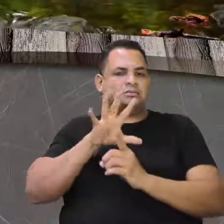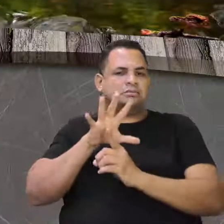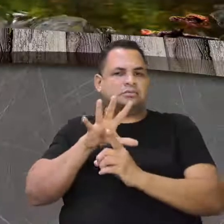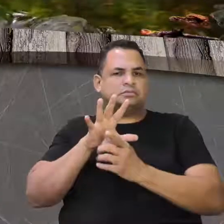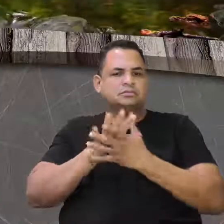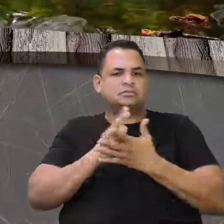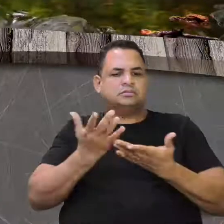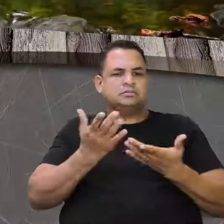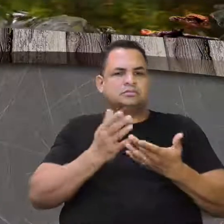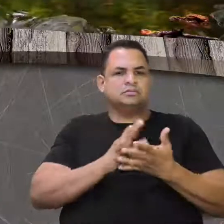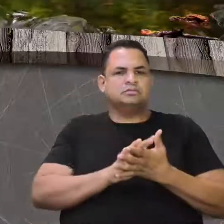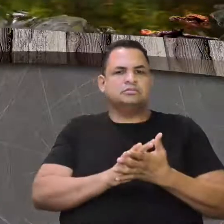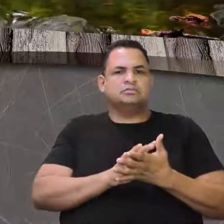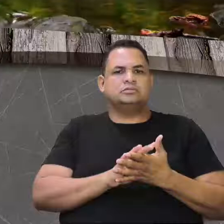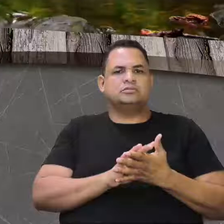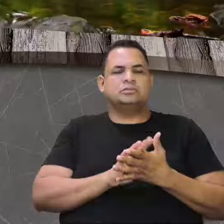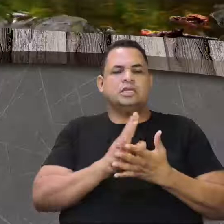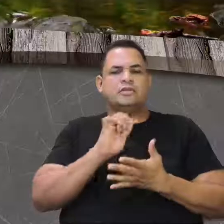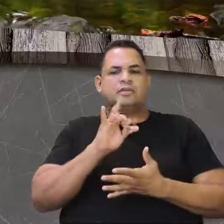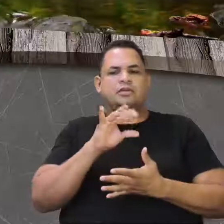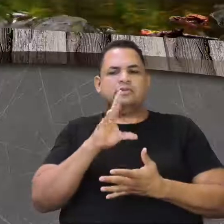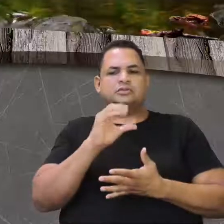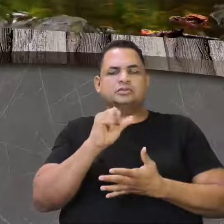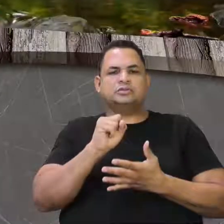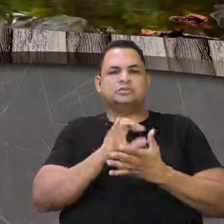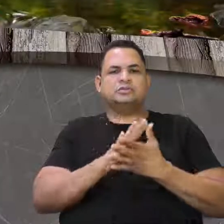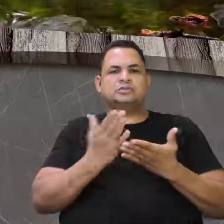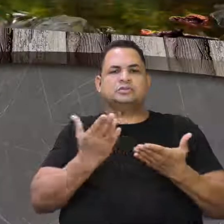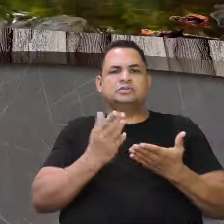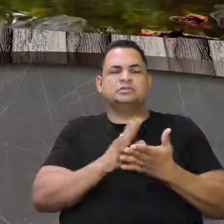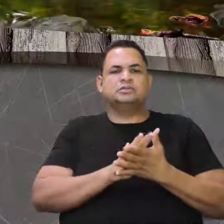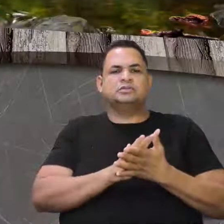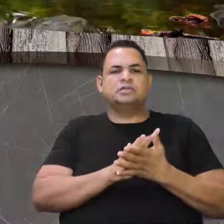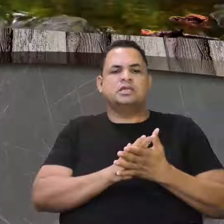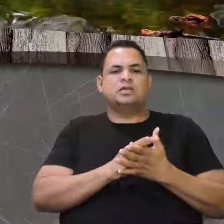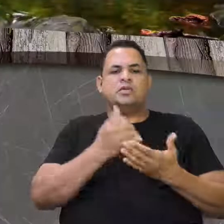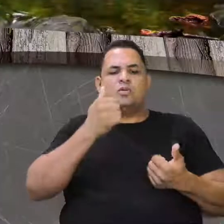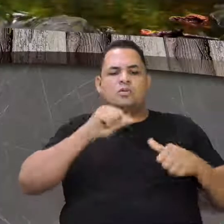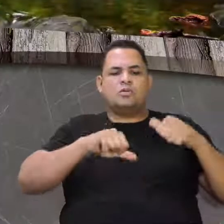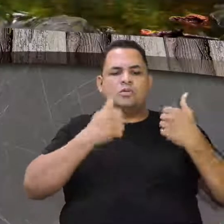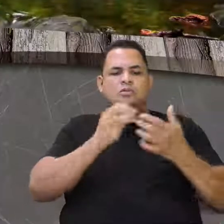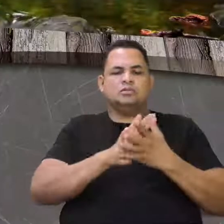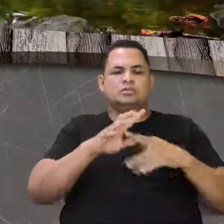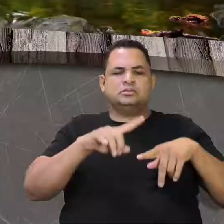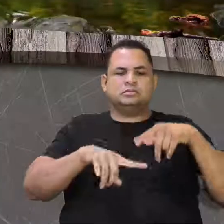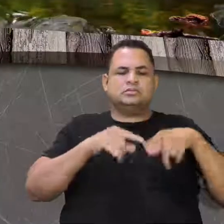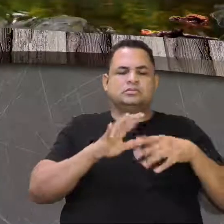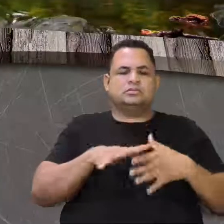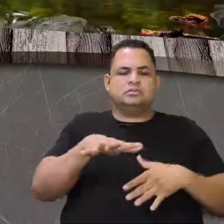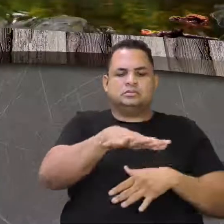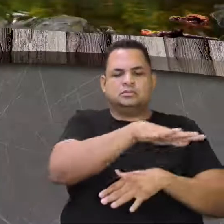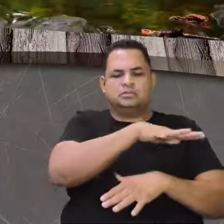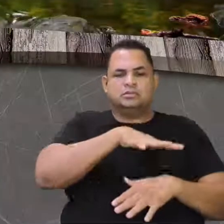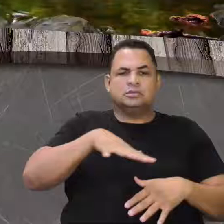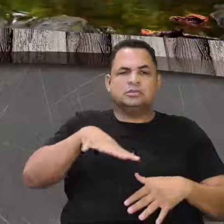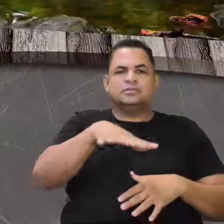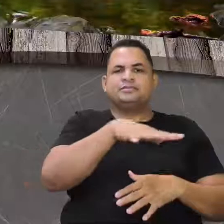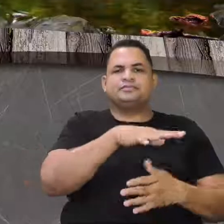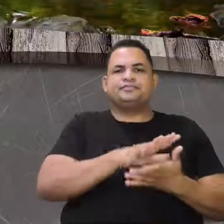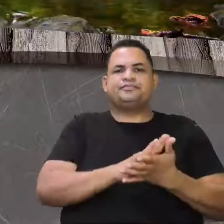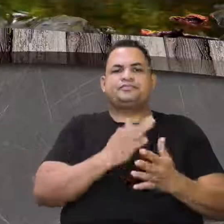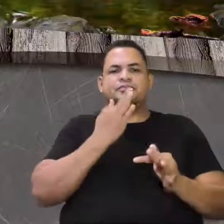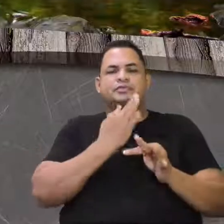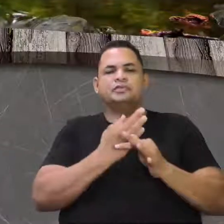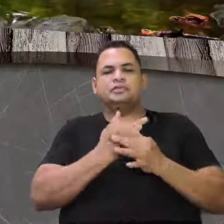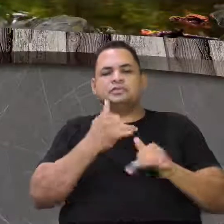os elementos abióticos. A qualidade desses recursos que compõem esses elementos